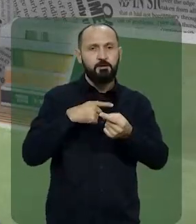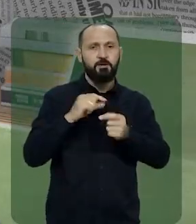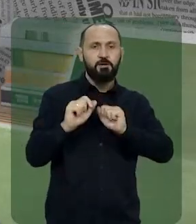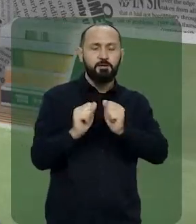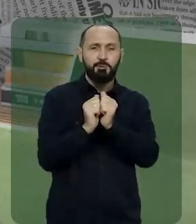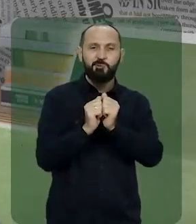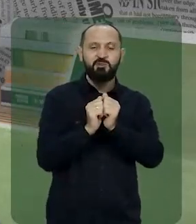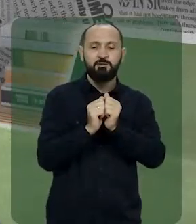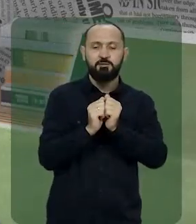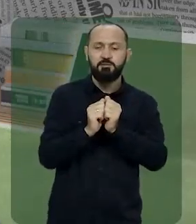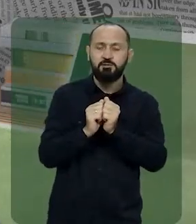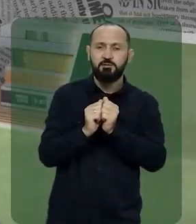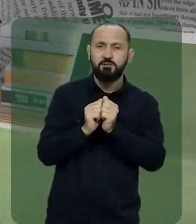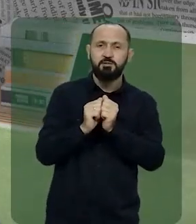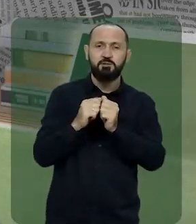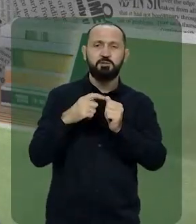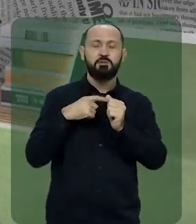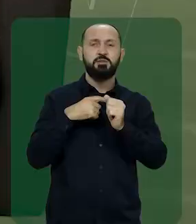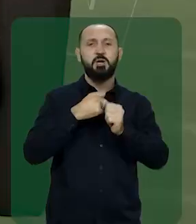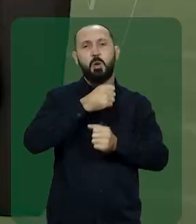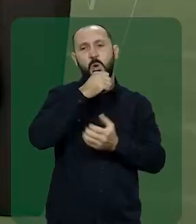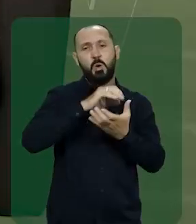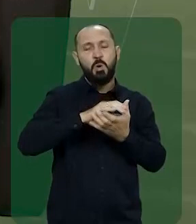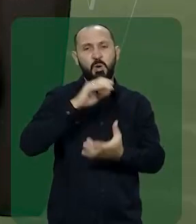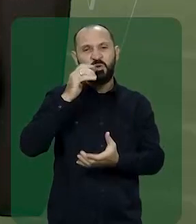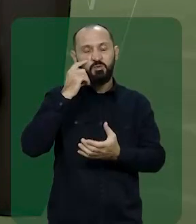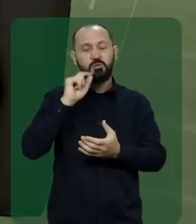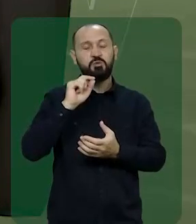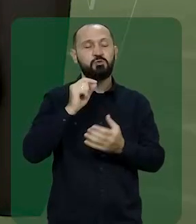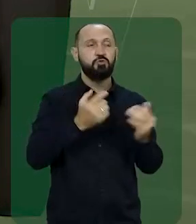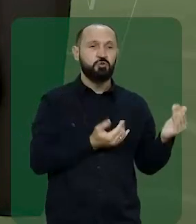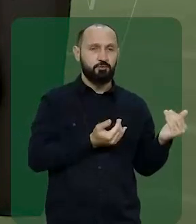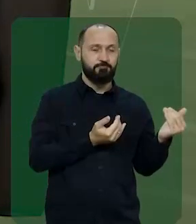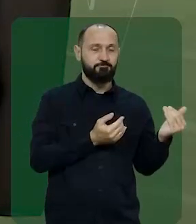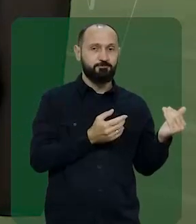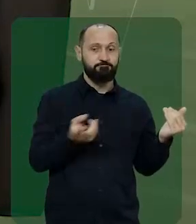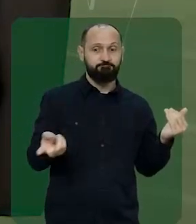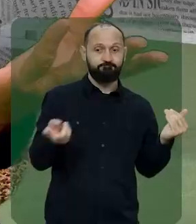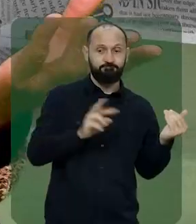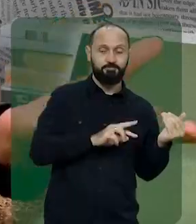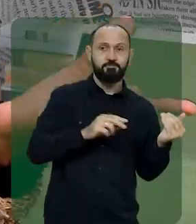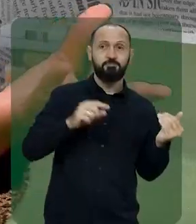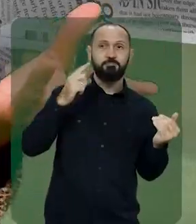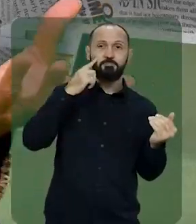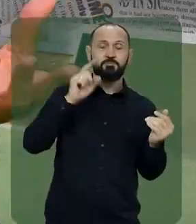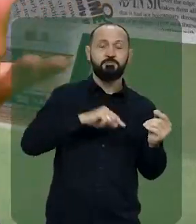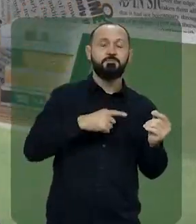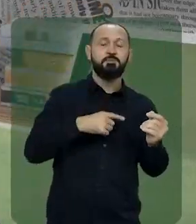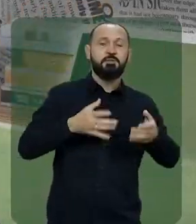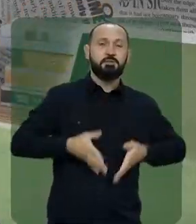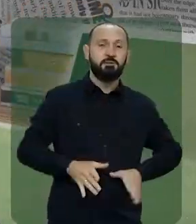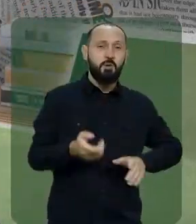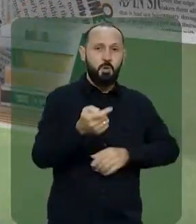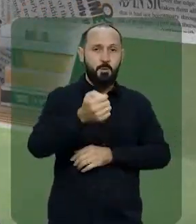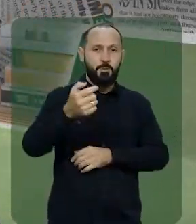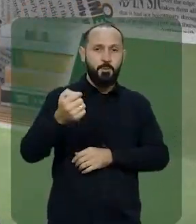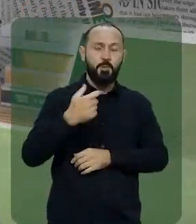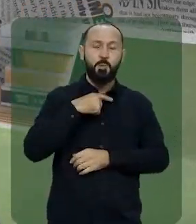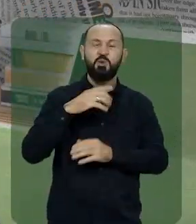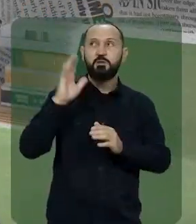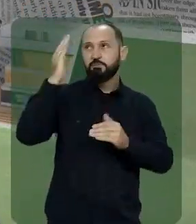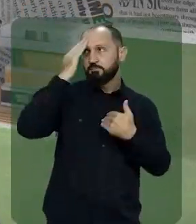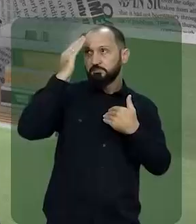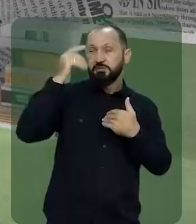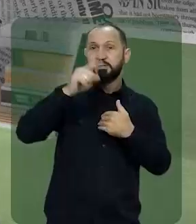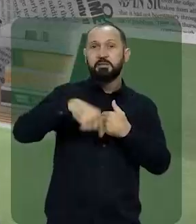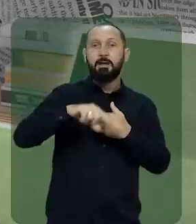teremos mais pessoas idosas que jovens. Então, existem menos nascimentos e, graças a Deus,